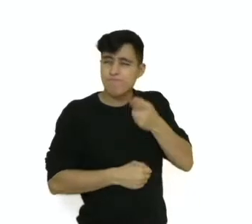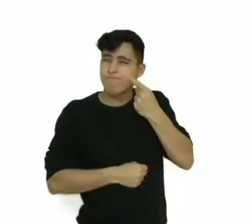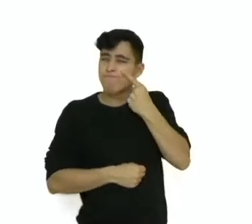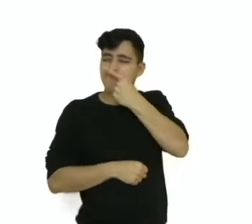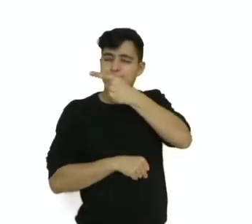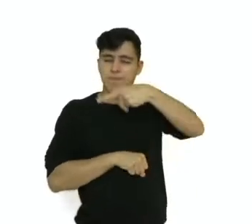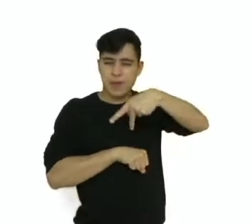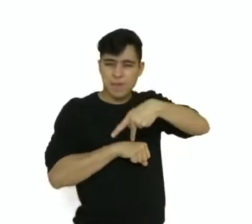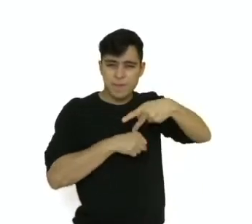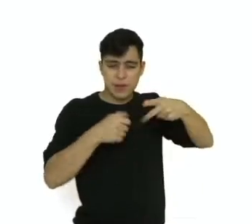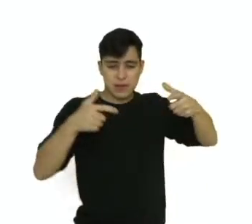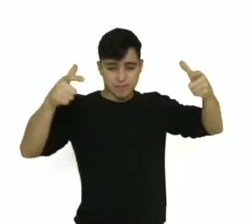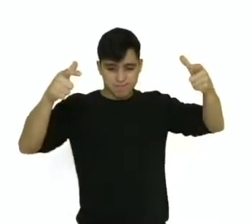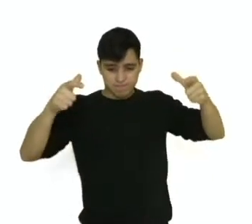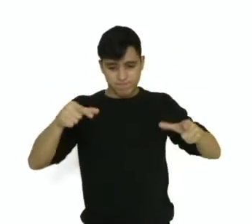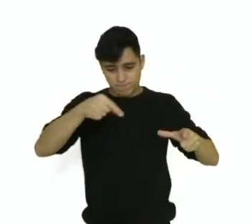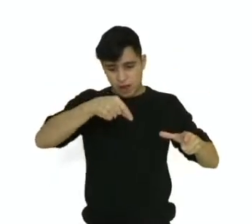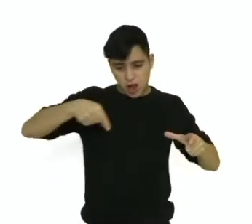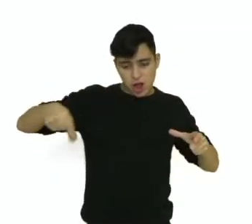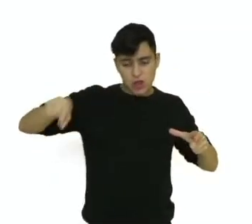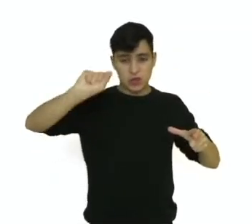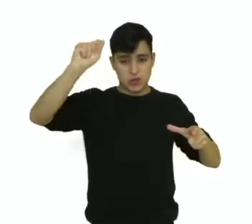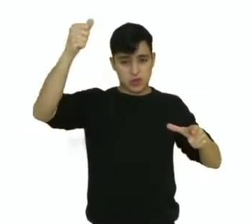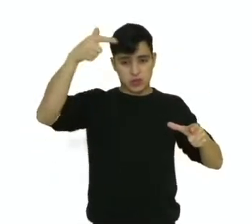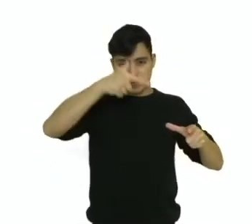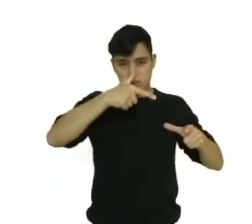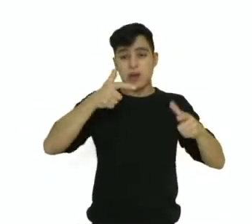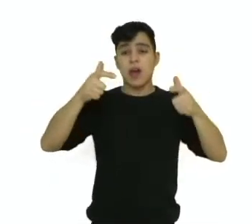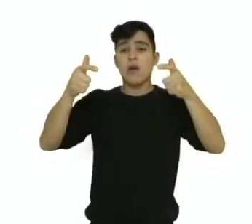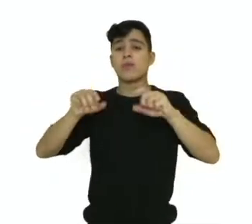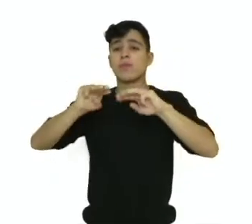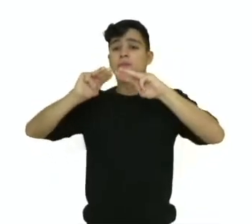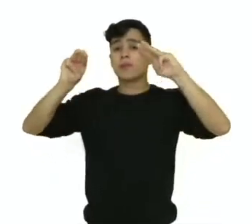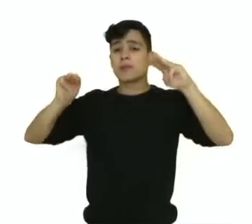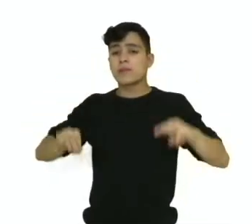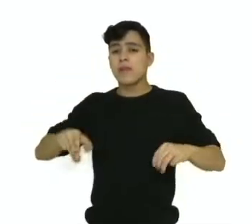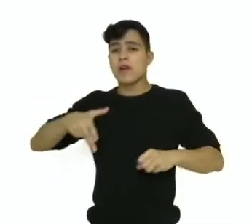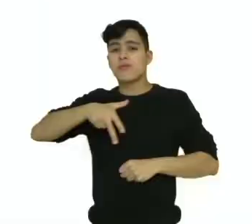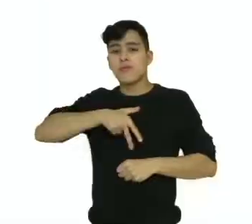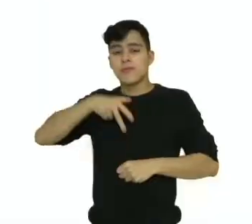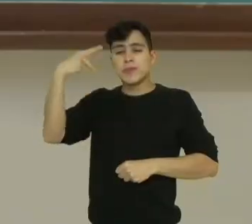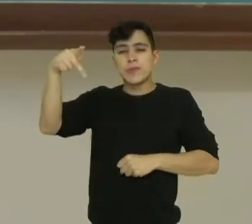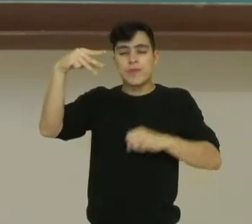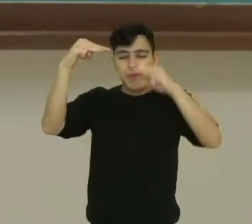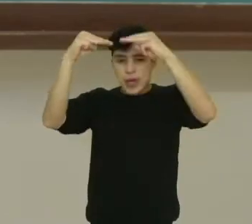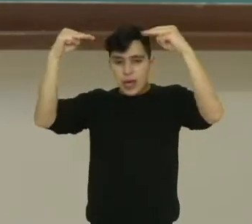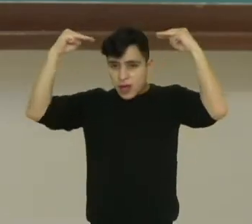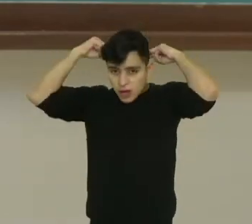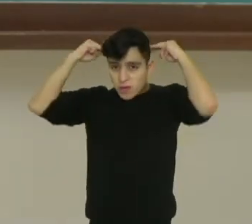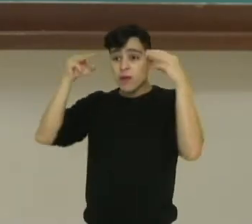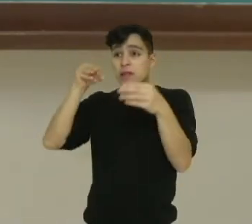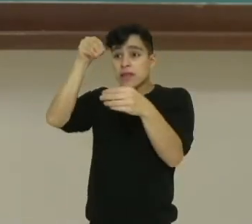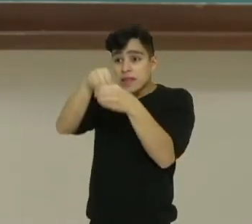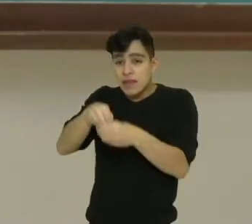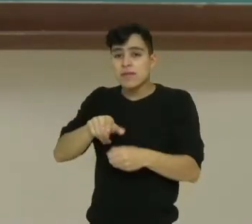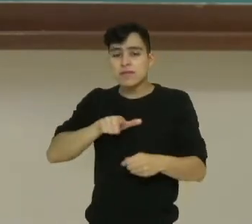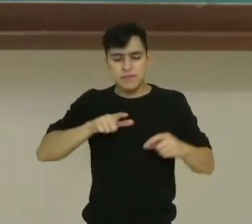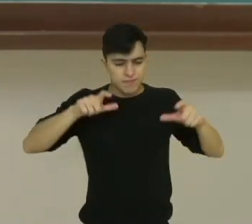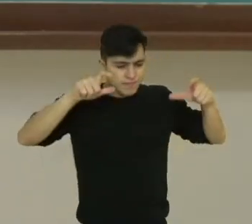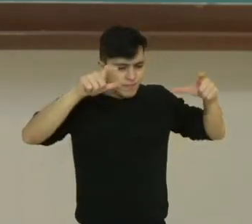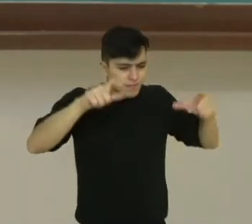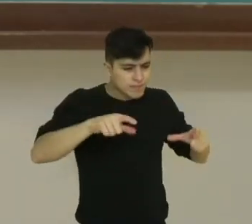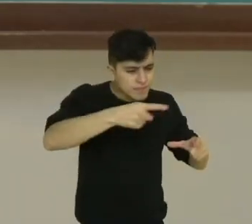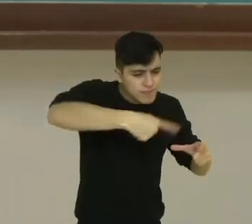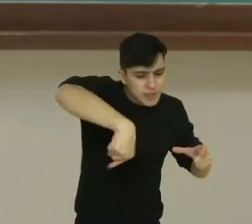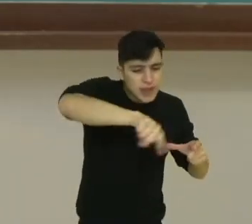Sol, o calendário asteca que está no Museu de Antropologia do México, né, para mostrar que eles já possuíam um calendário, tal como os maias,